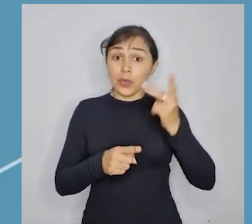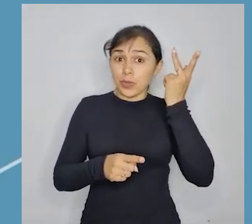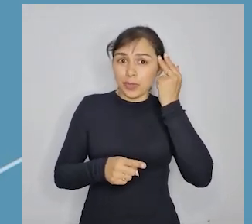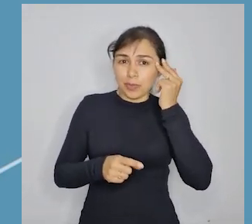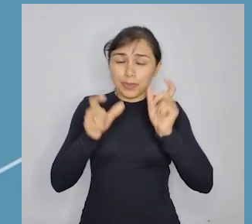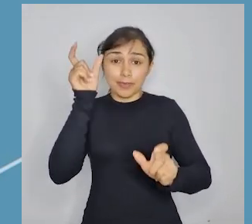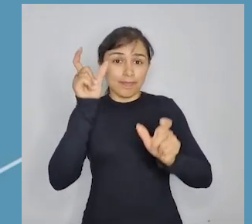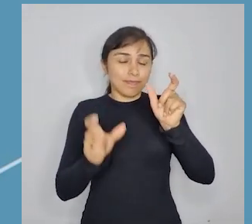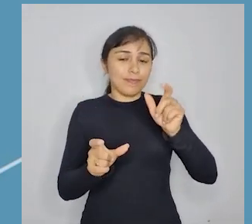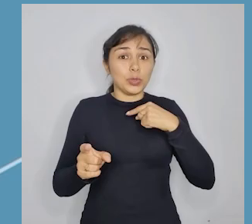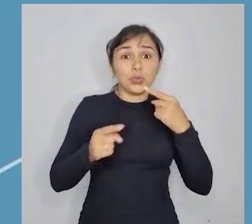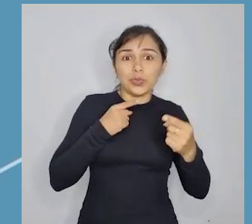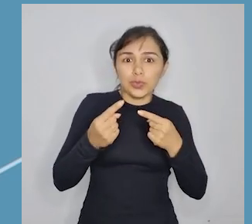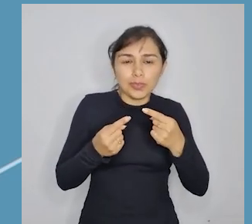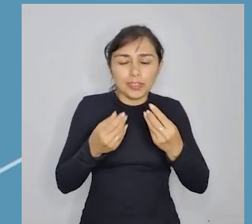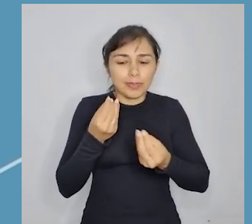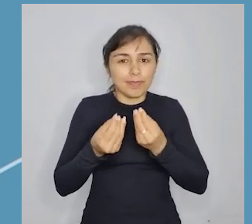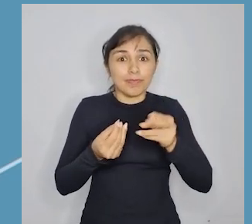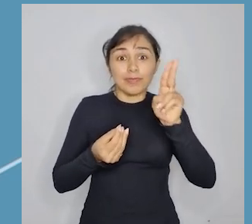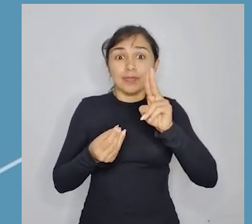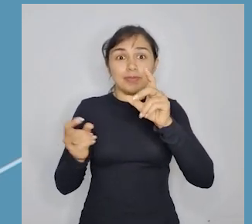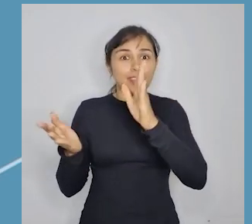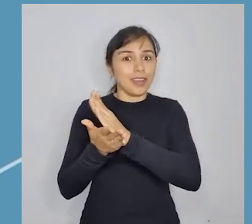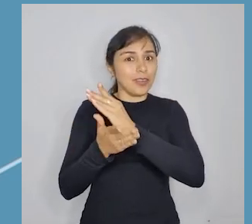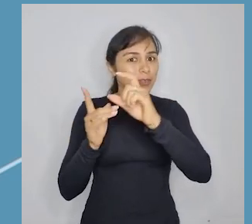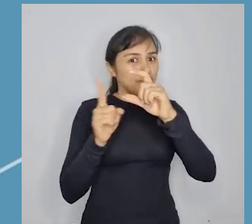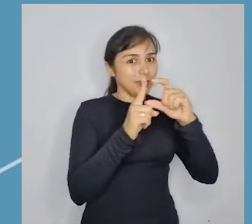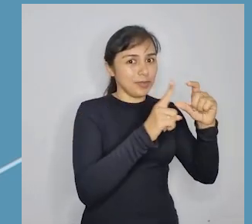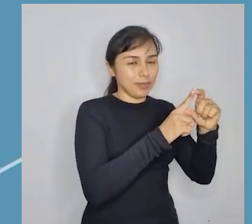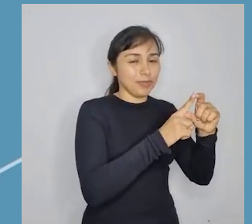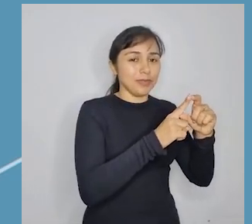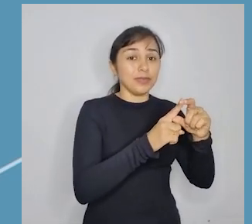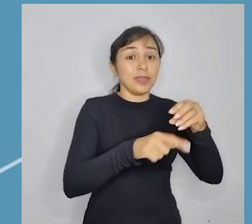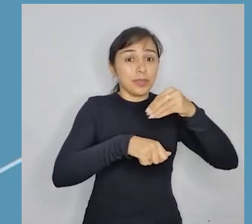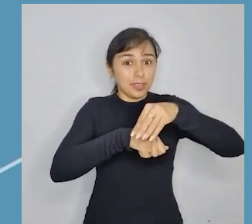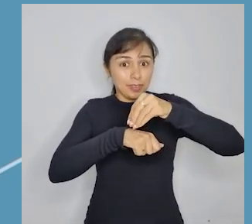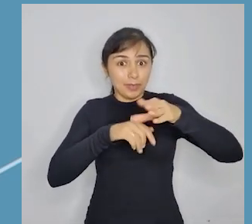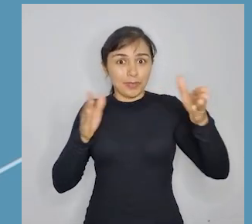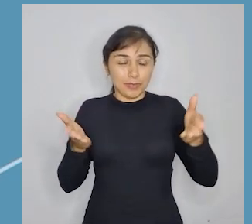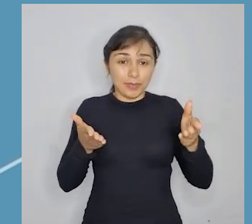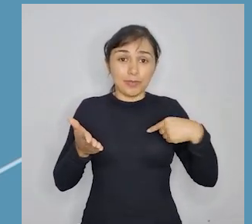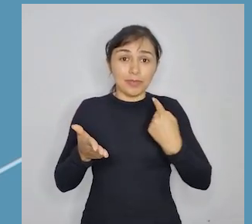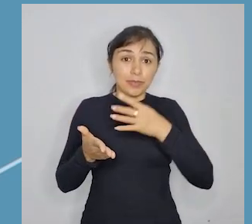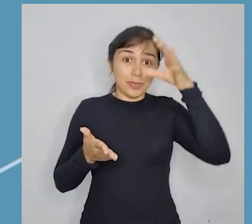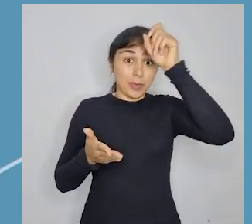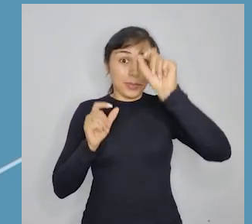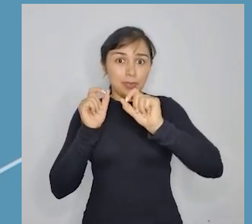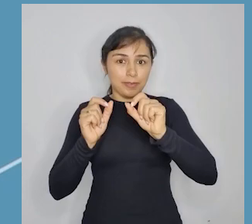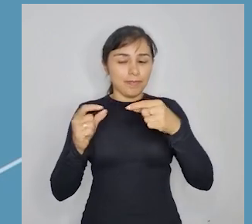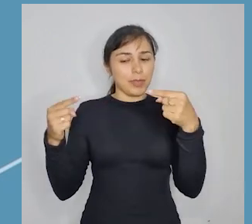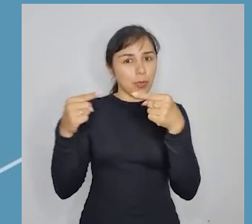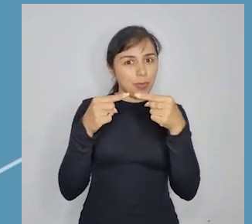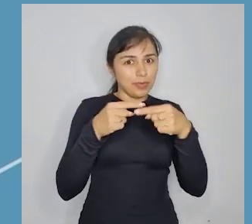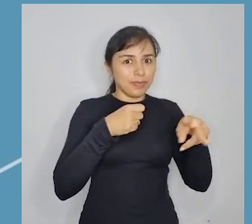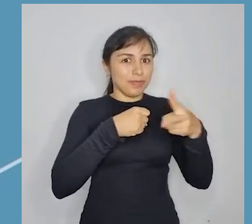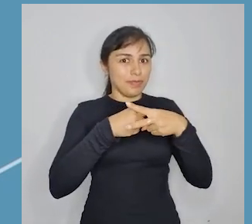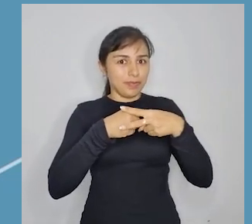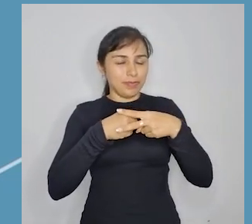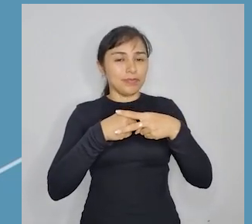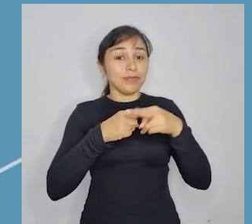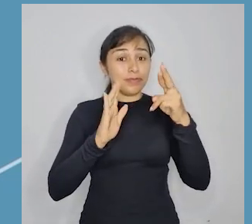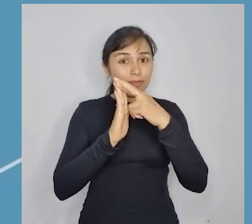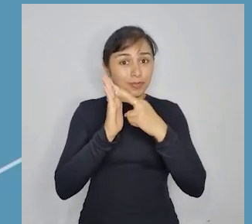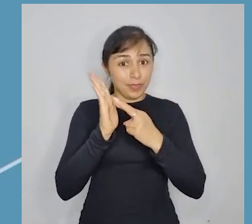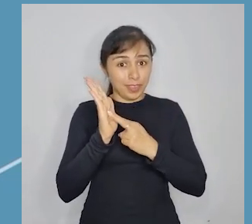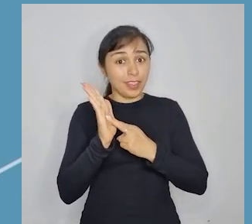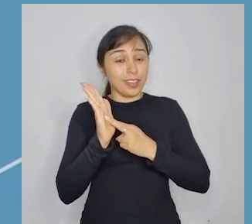nos depararmos com dúvidas em relação ao uso de alguns termos. Na dica de hoje, vamos aprender sobre a regência dos verbos.